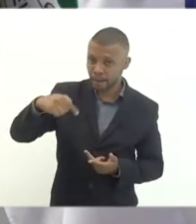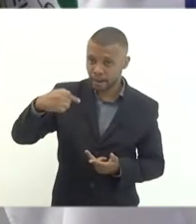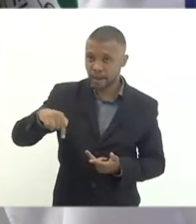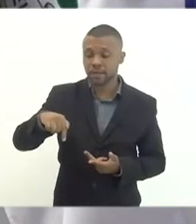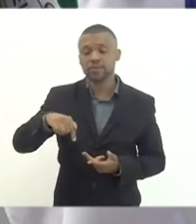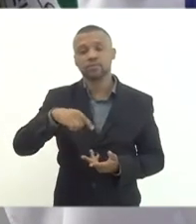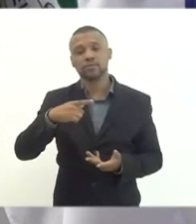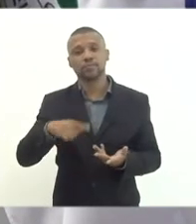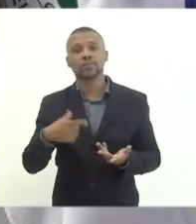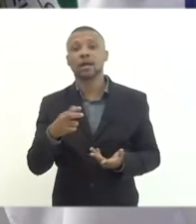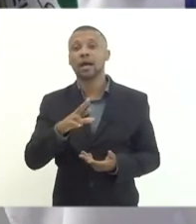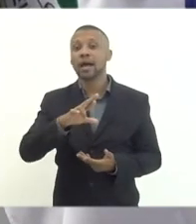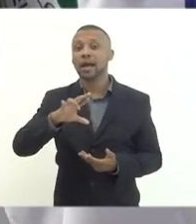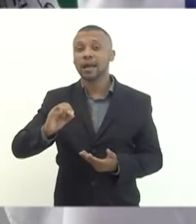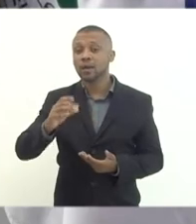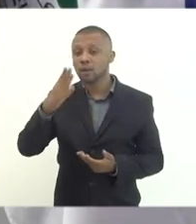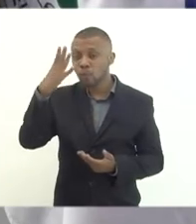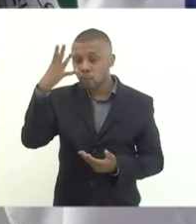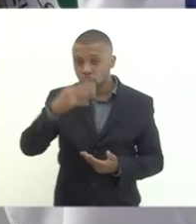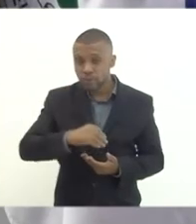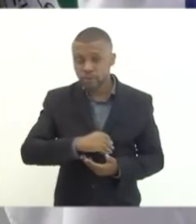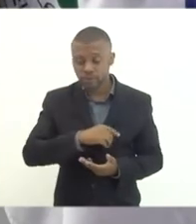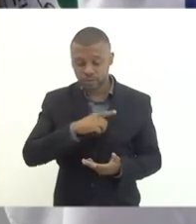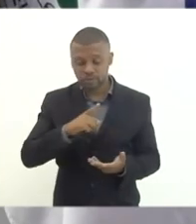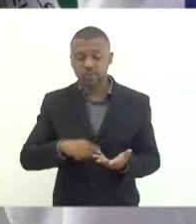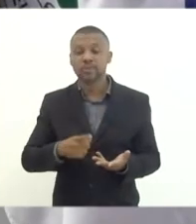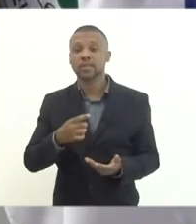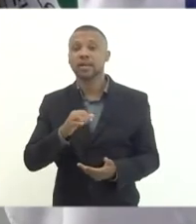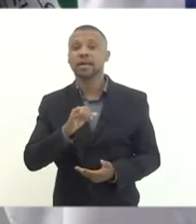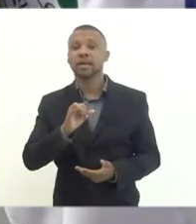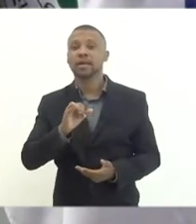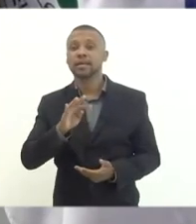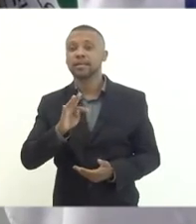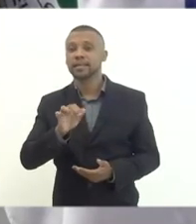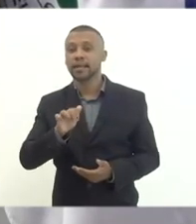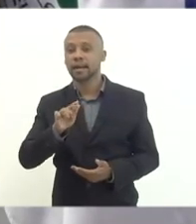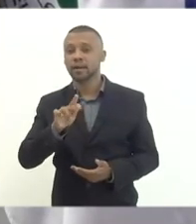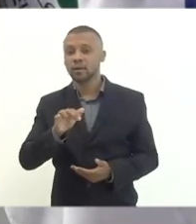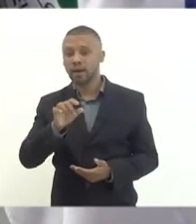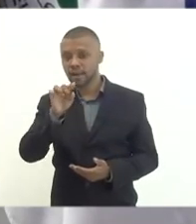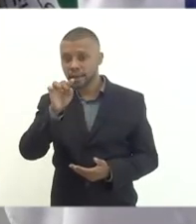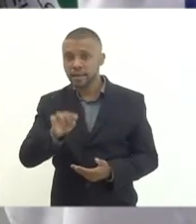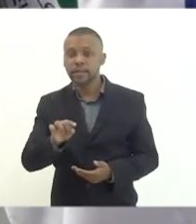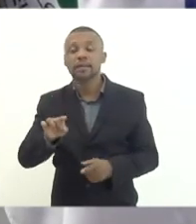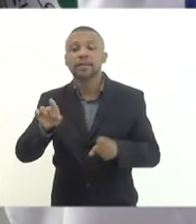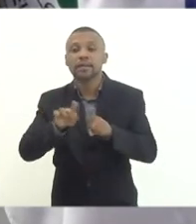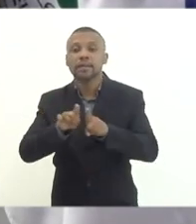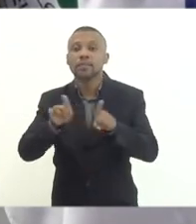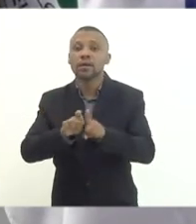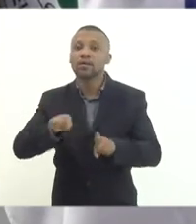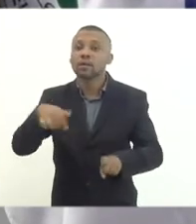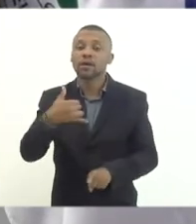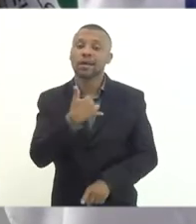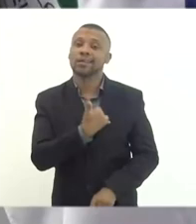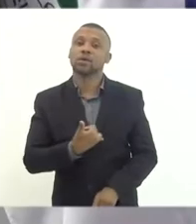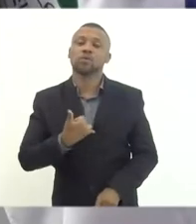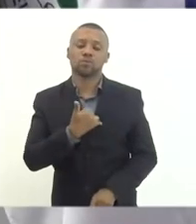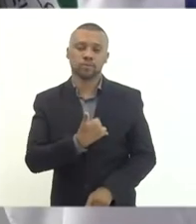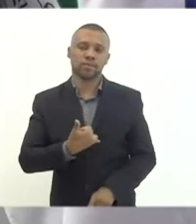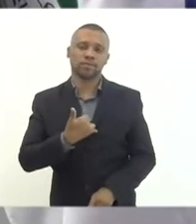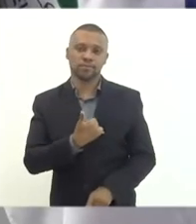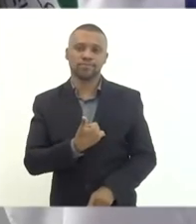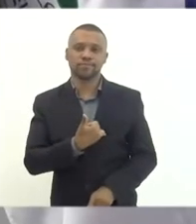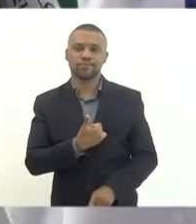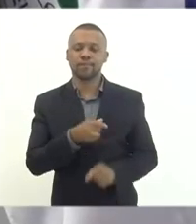a cidade de Rio Bonito a cidade de Itaguaí e também a cidade de São João de Meriti